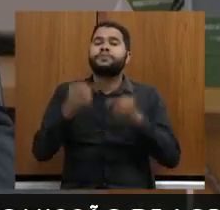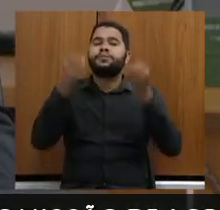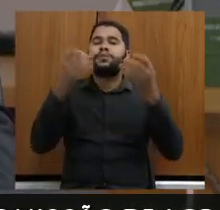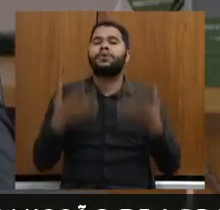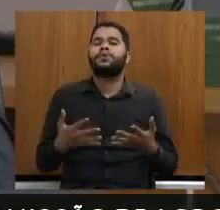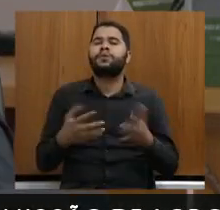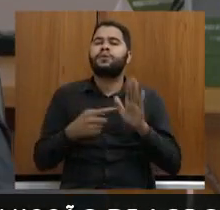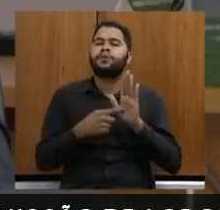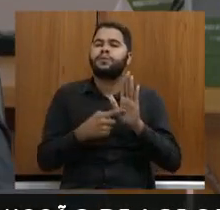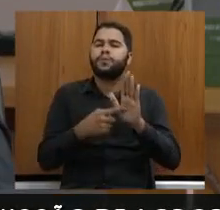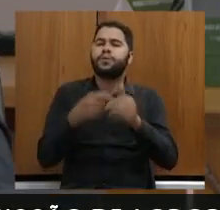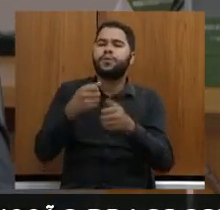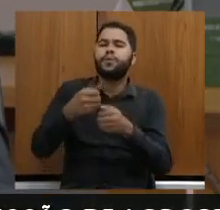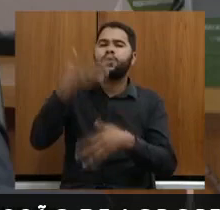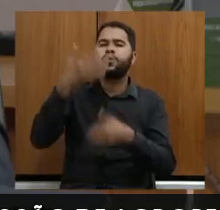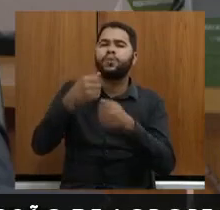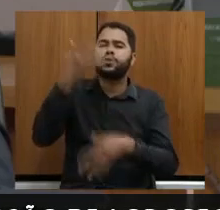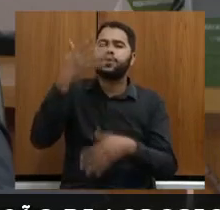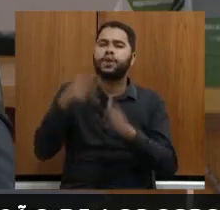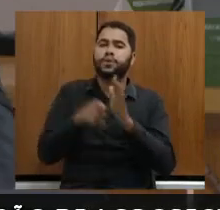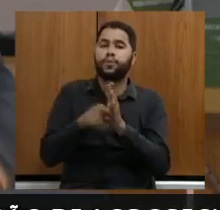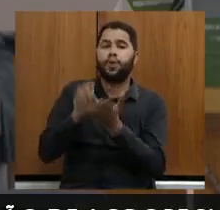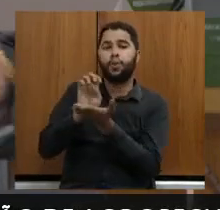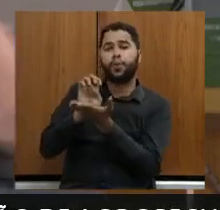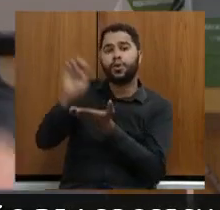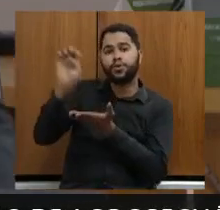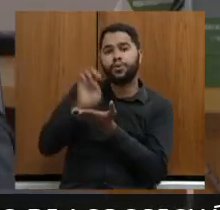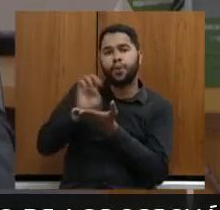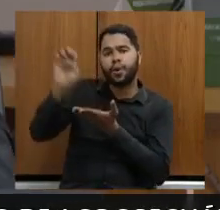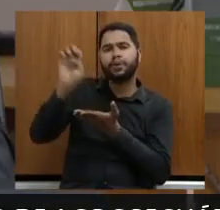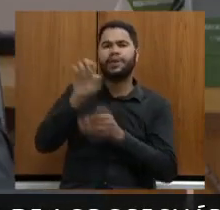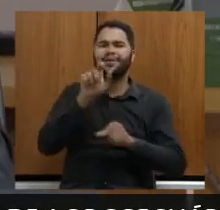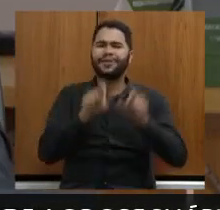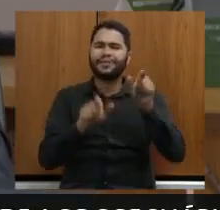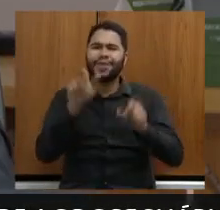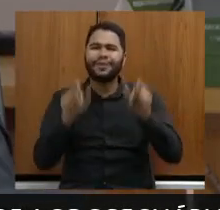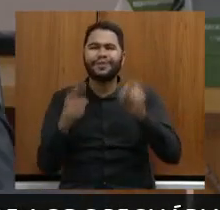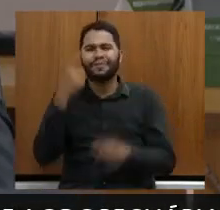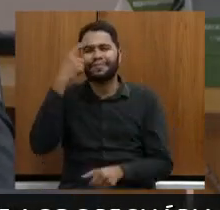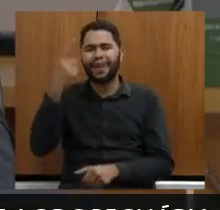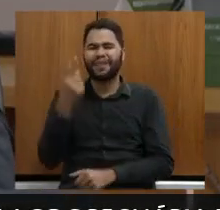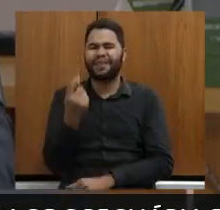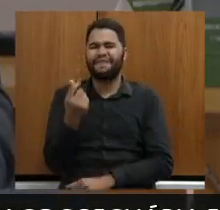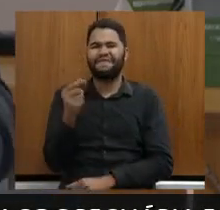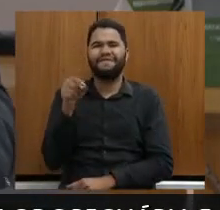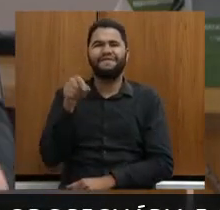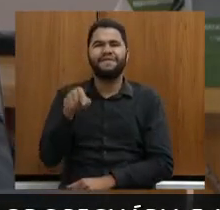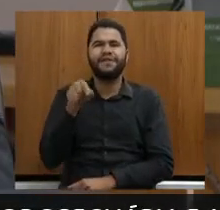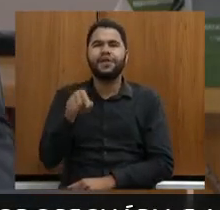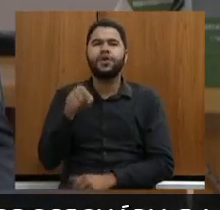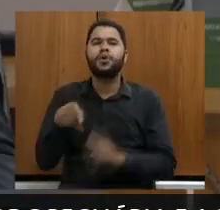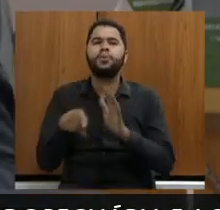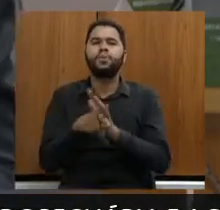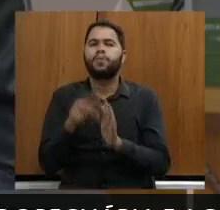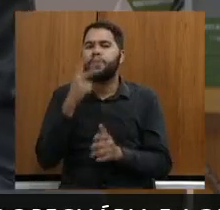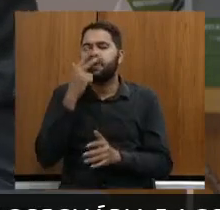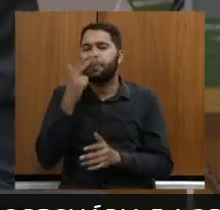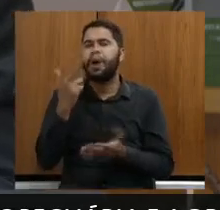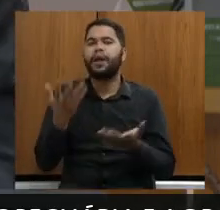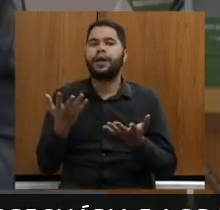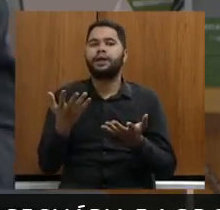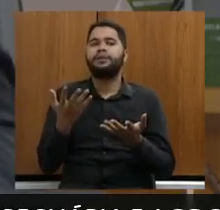quando a senhora apresentou os dados de exportação e às vezes as pessoas ficam achando que aqueles valores ficam circunscritos